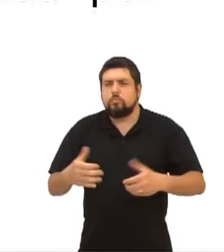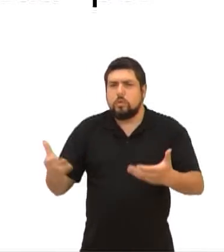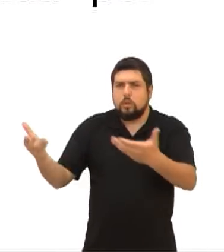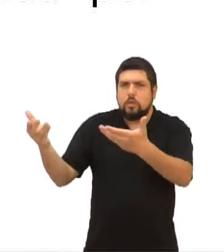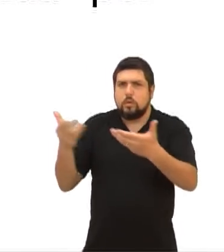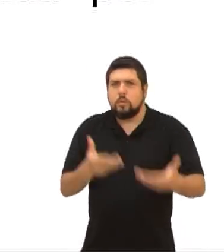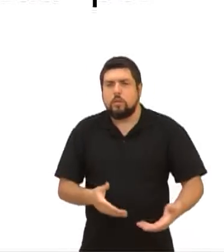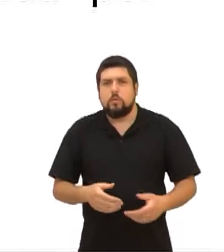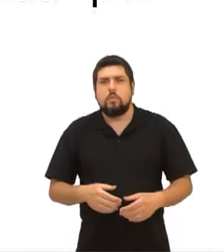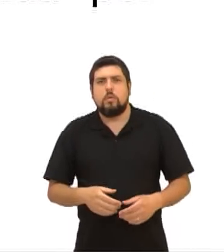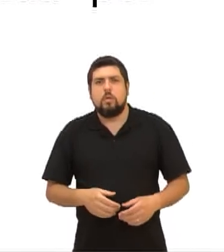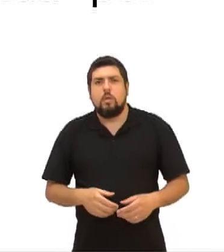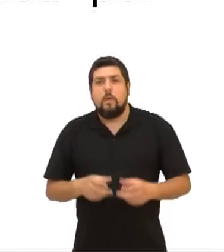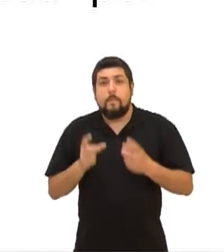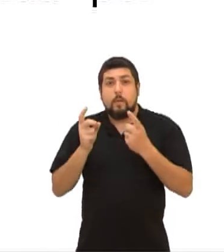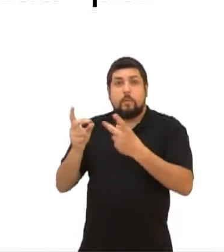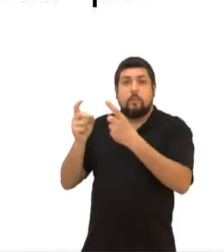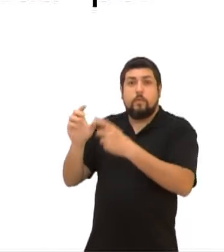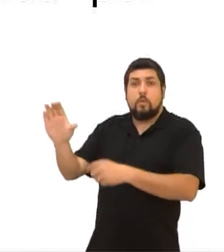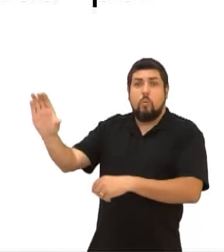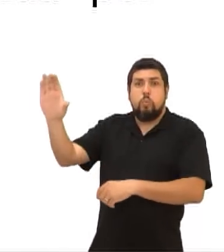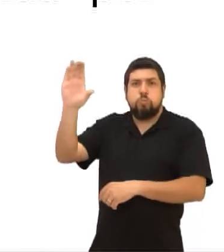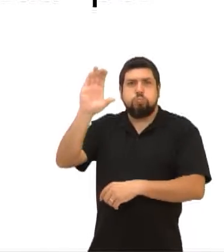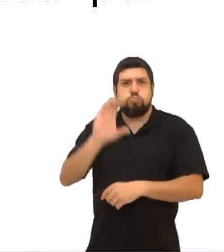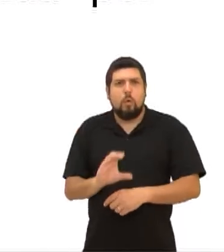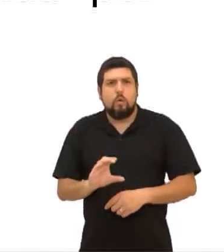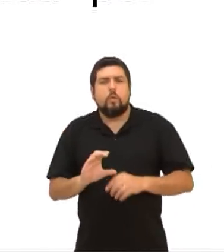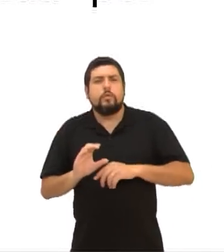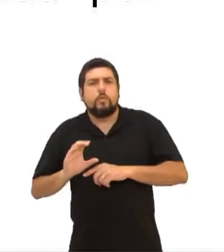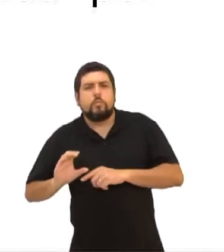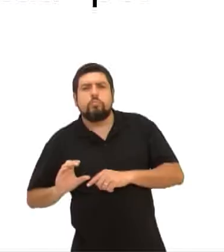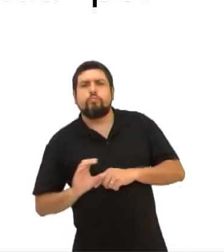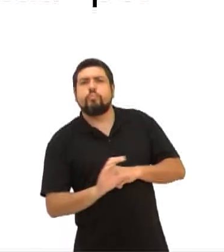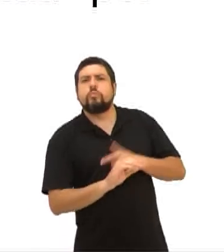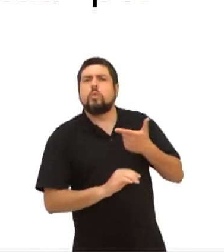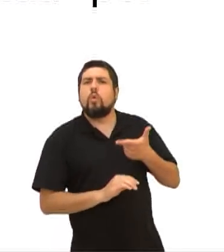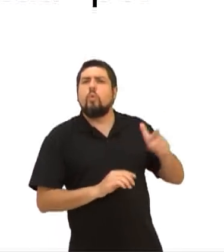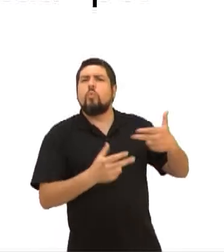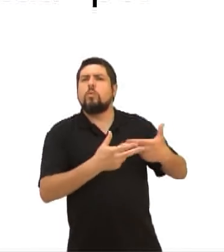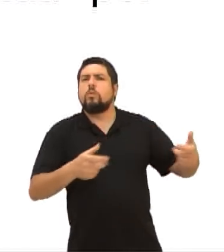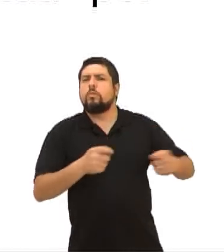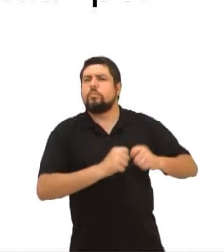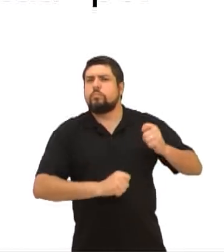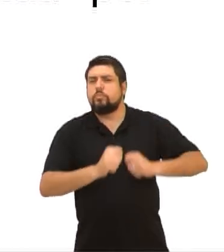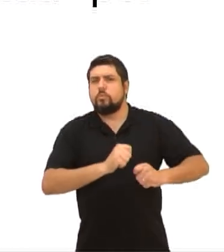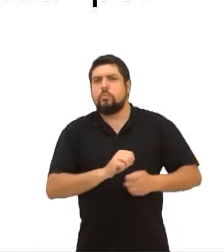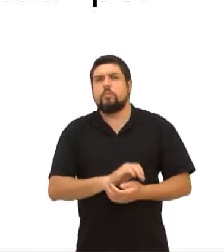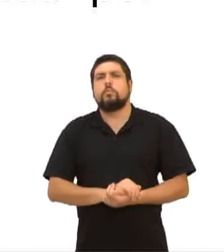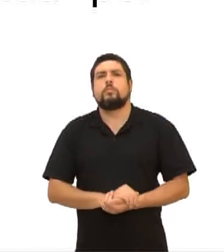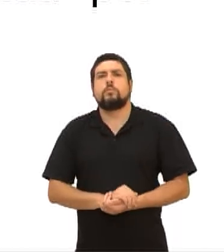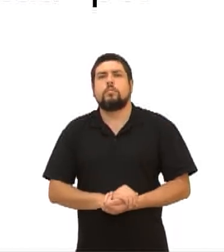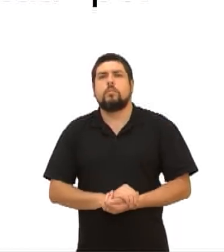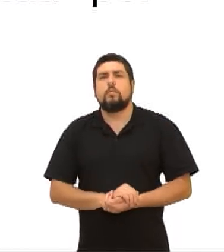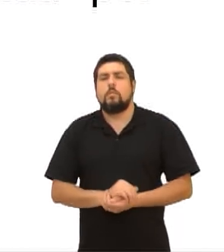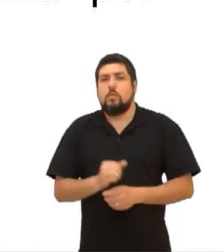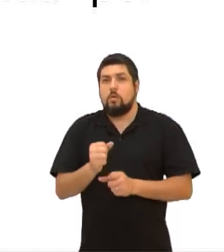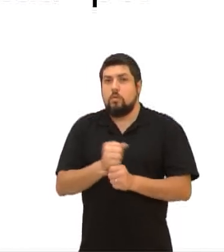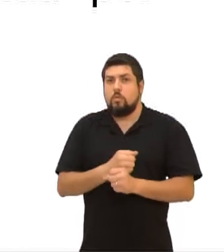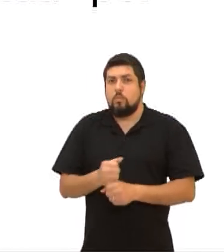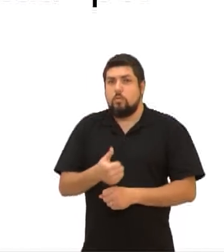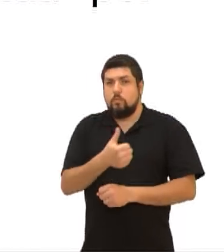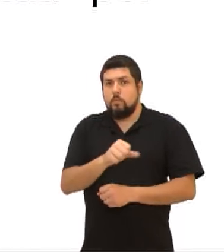café, eles vão ser aplicados em outras atividades econômicas aqui no Brasil. Em